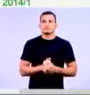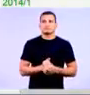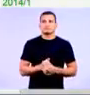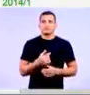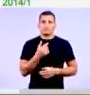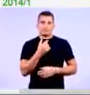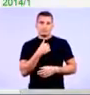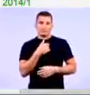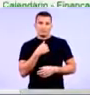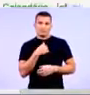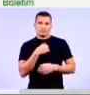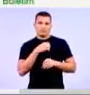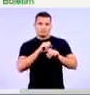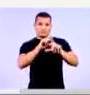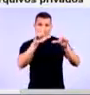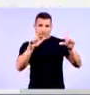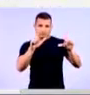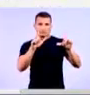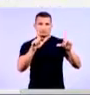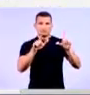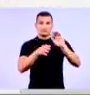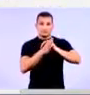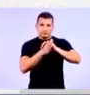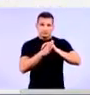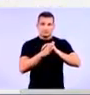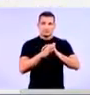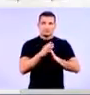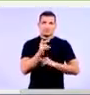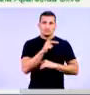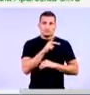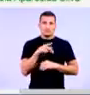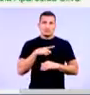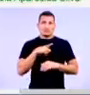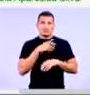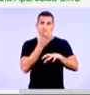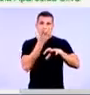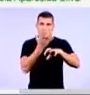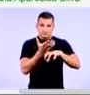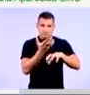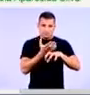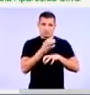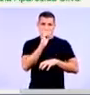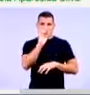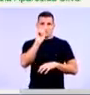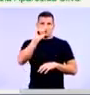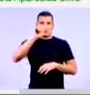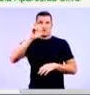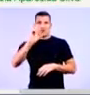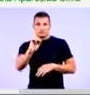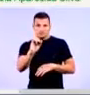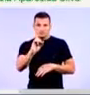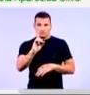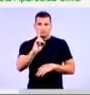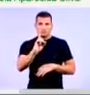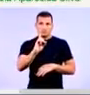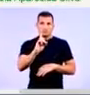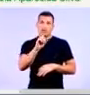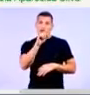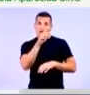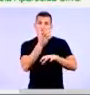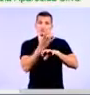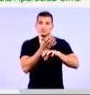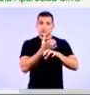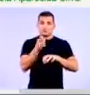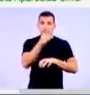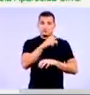como professora, eu tenho aqui a disciplina de ambientação para EAD, provavelmente essa disciplina que